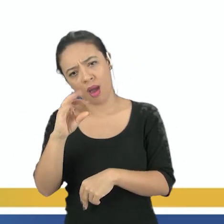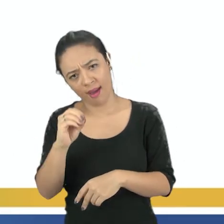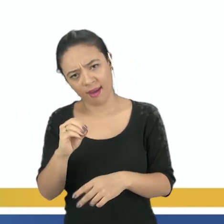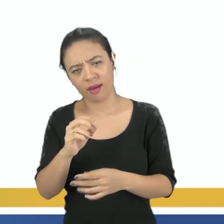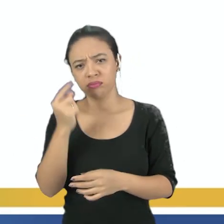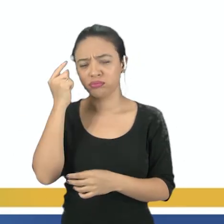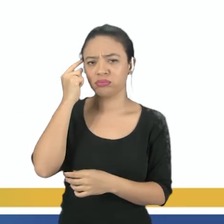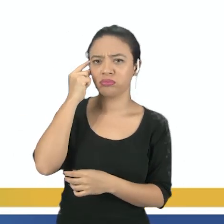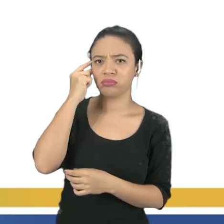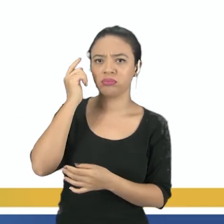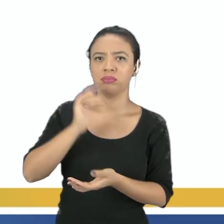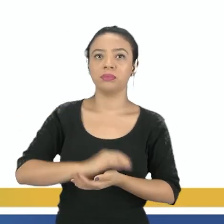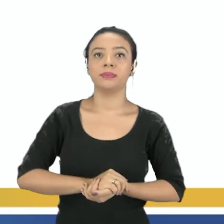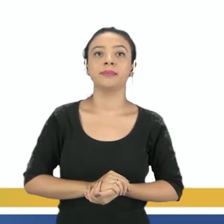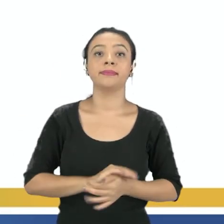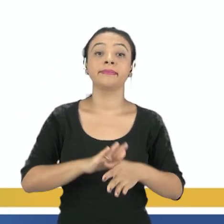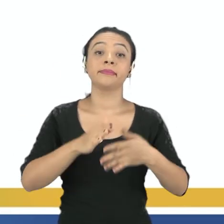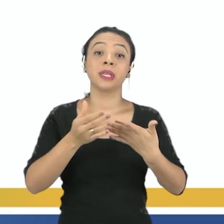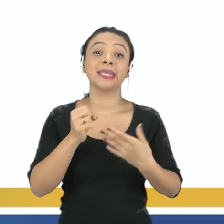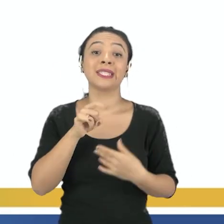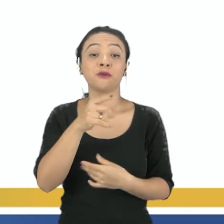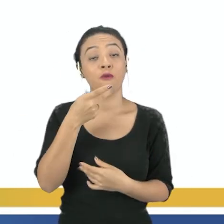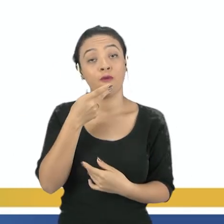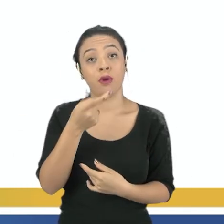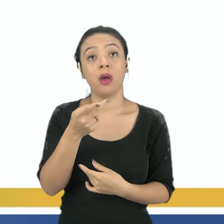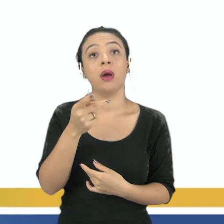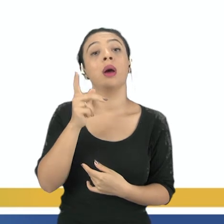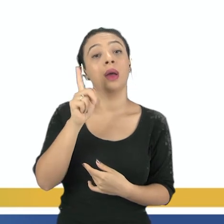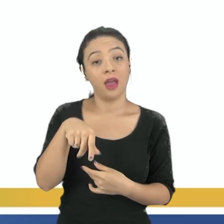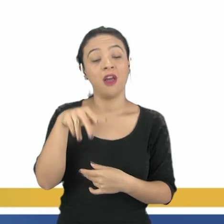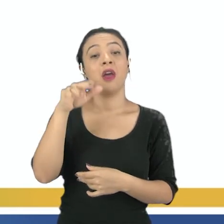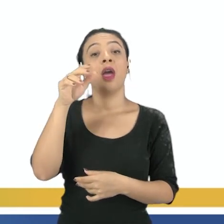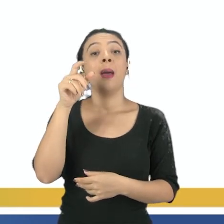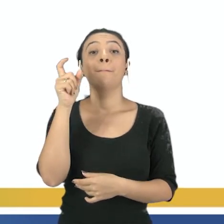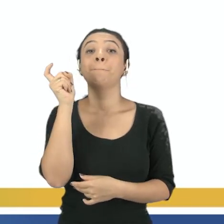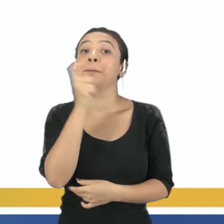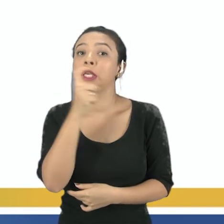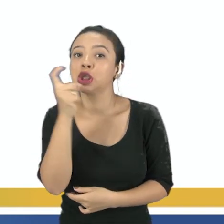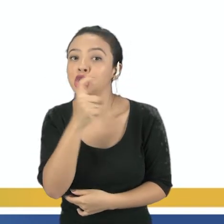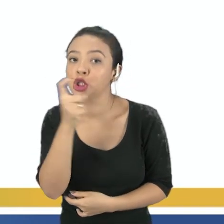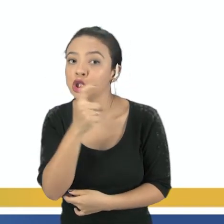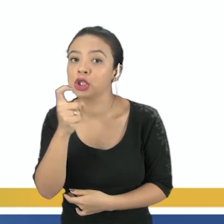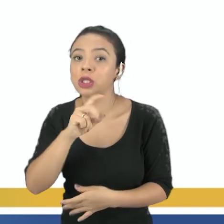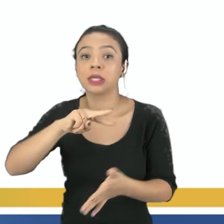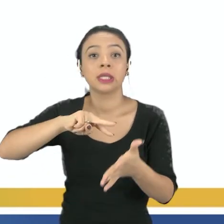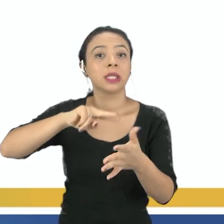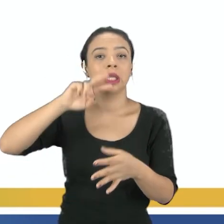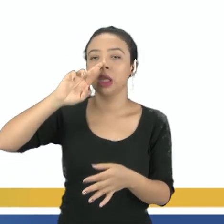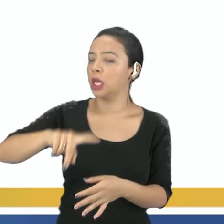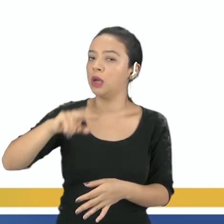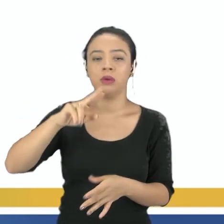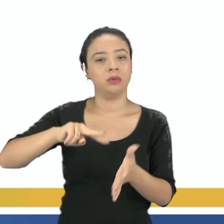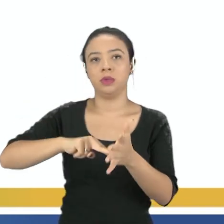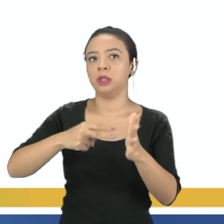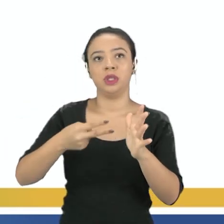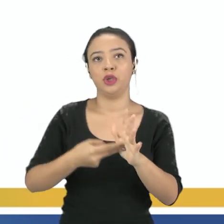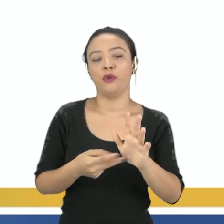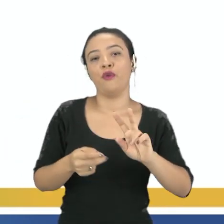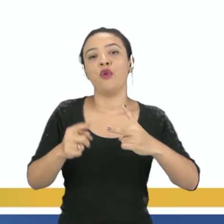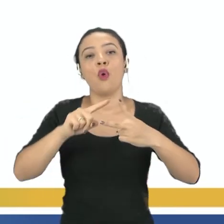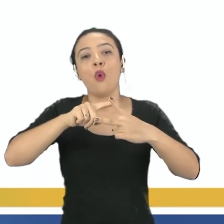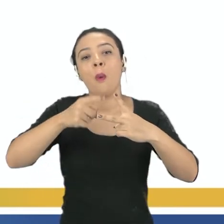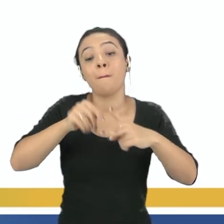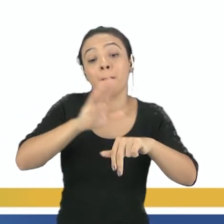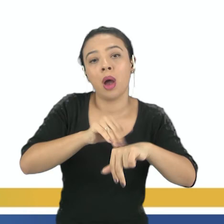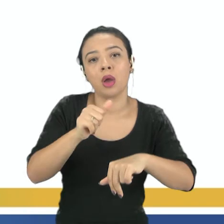aí. Bom, se vocês disserem que essa é falsa, que ele não indica um ângulo de medida maior que 90